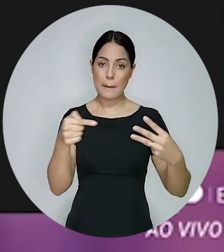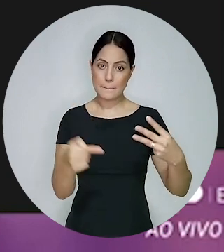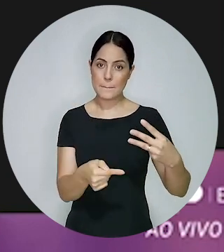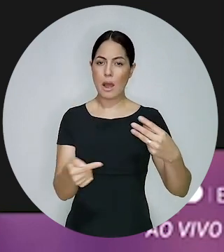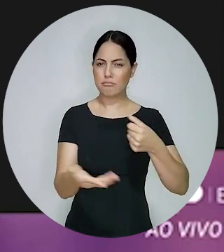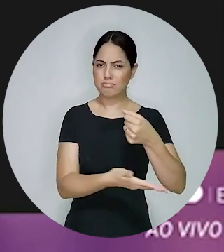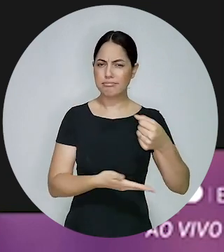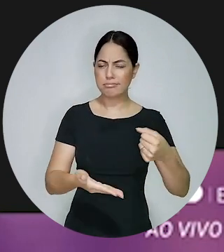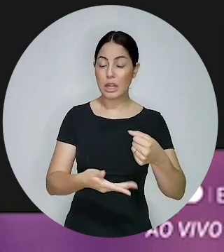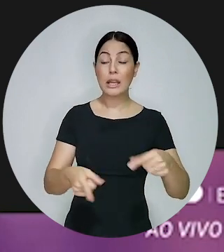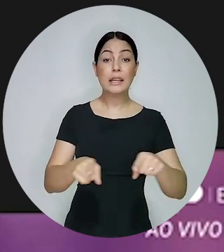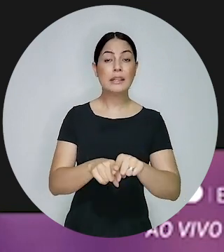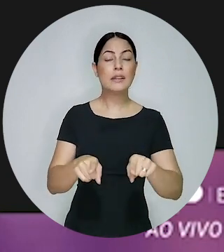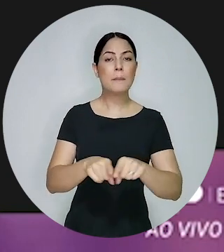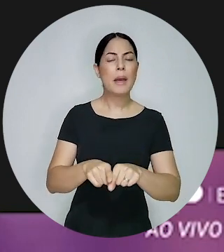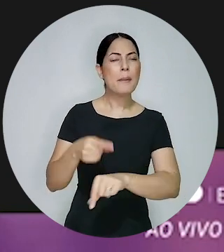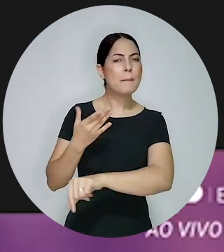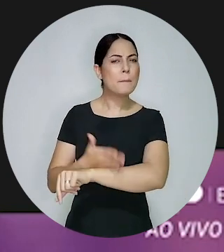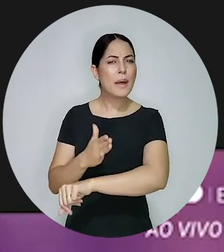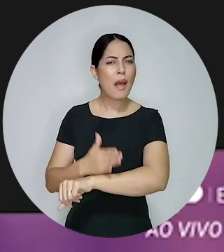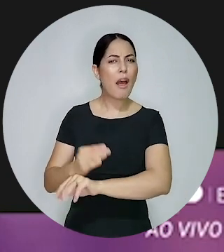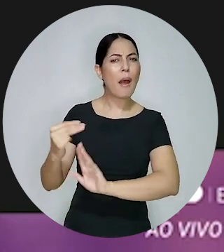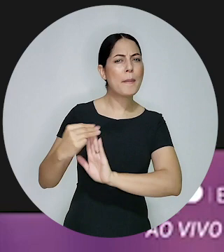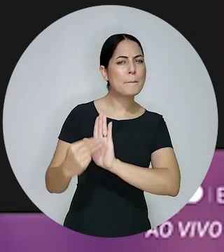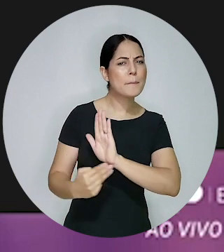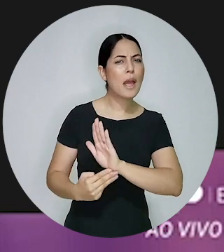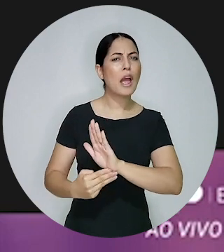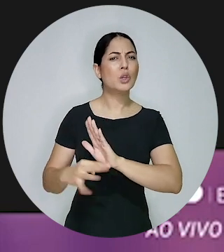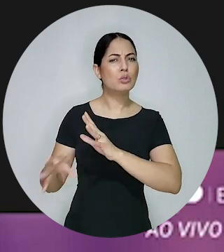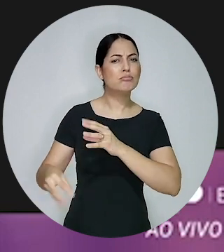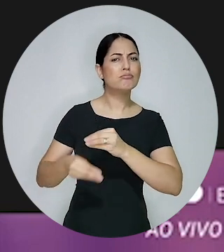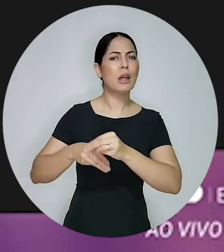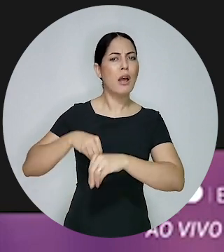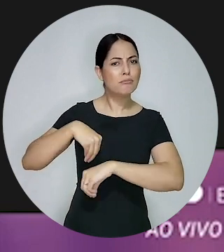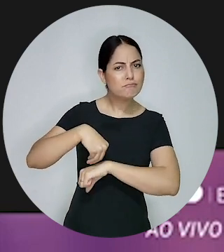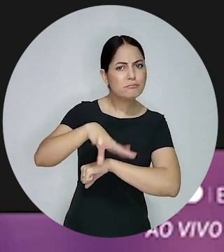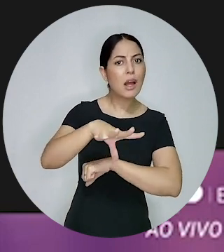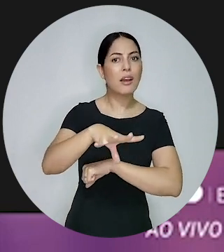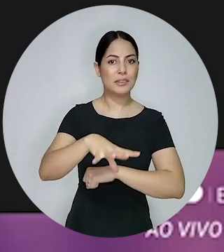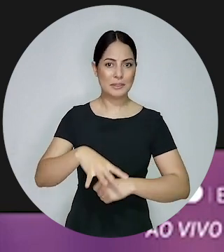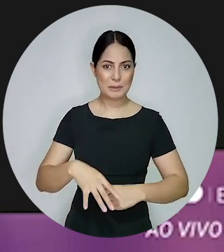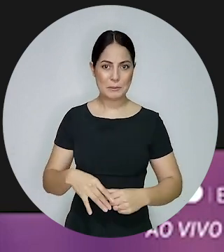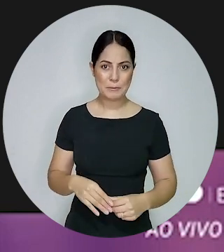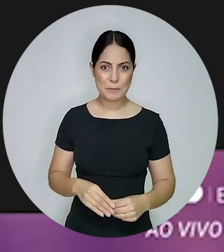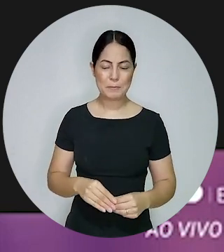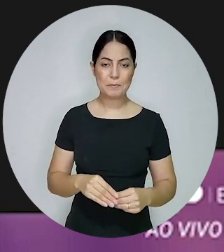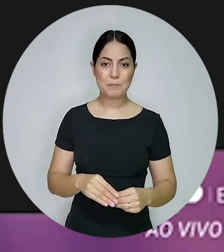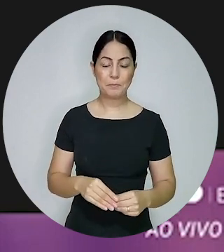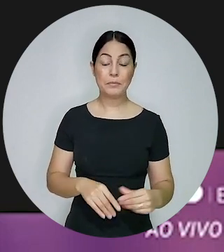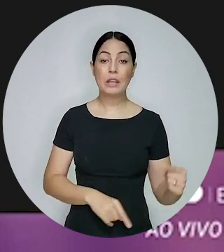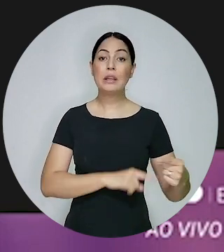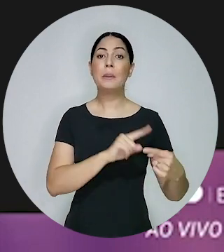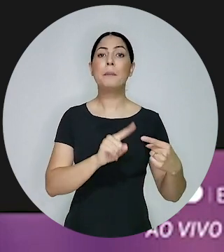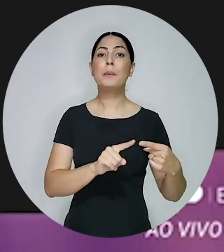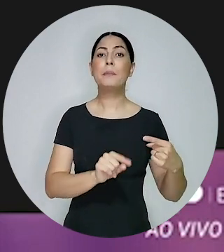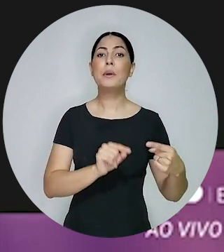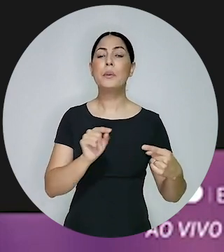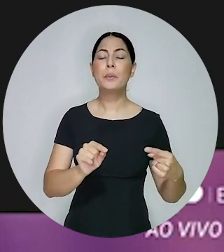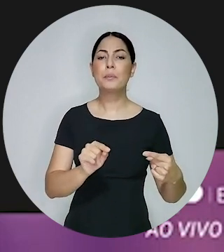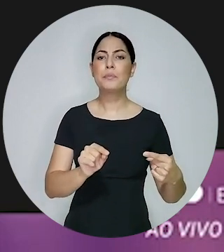estudantes. E aí eu vou trazer, então, esses 3 fundamentos e algumas dicas práticas de métodos e ferramentas para implementar